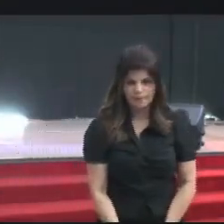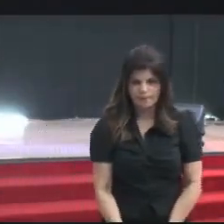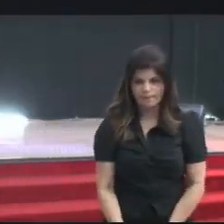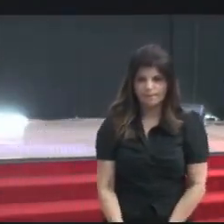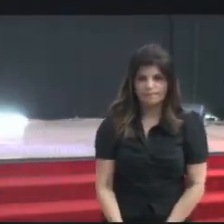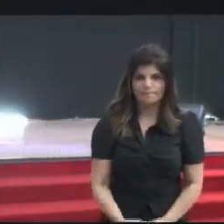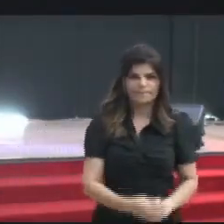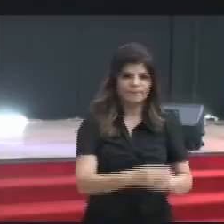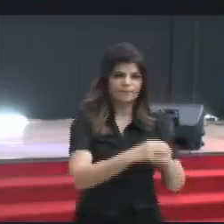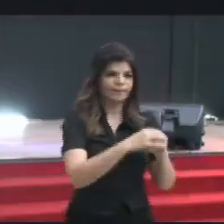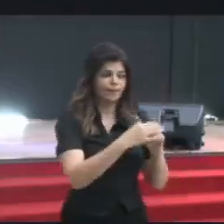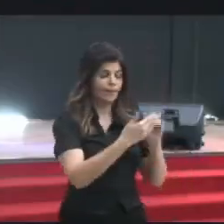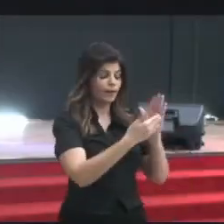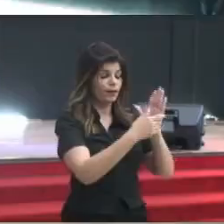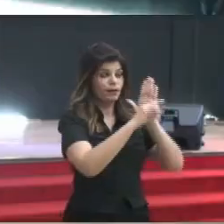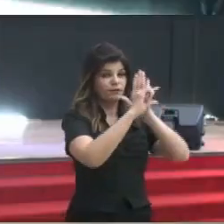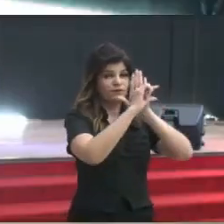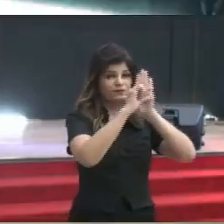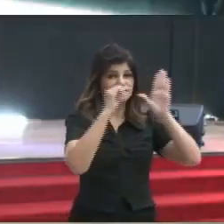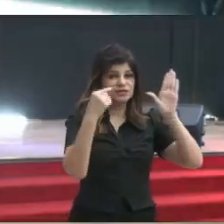Este versículo,